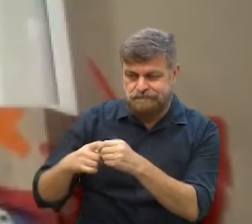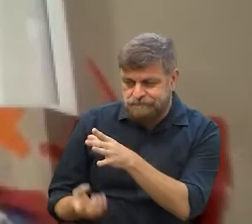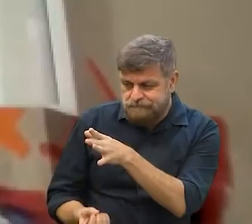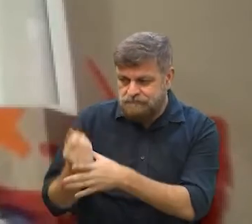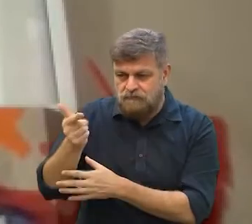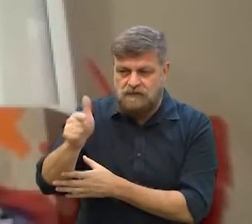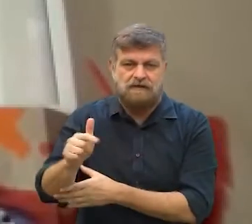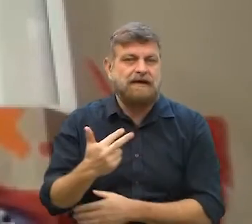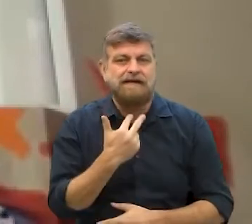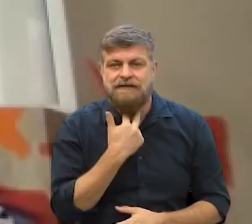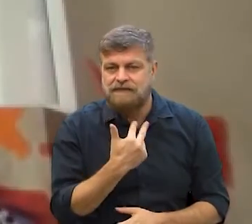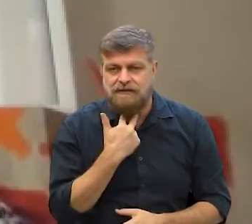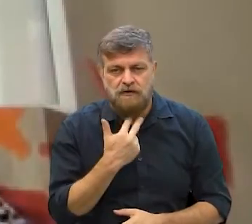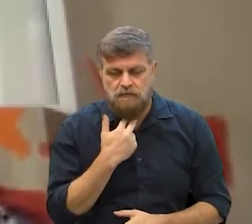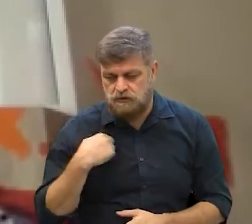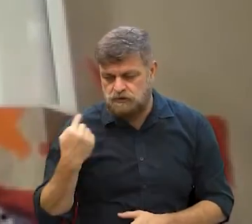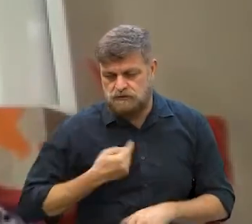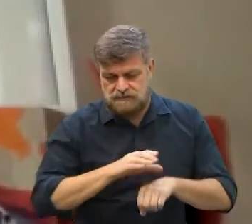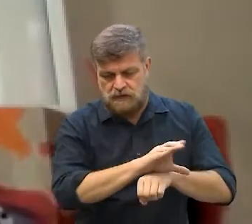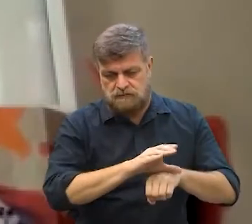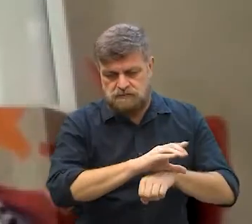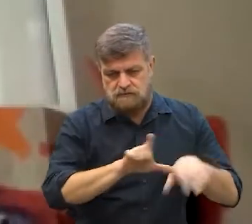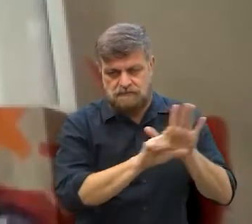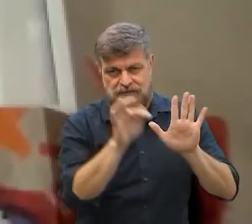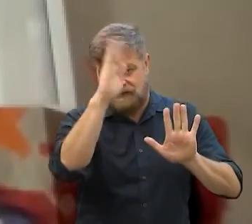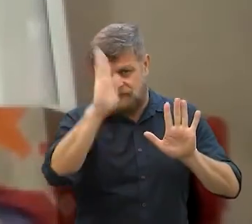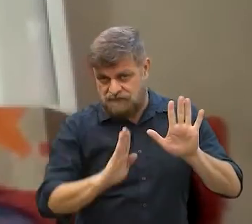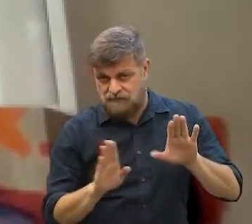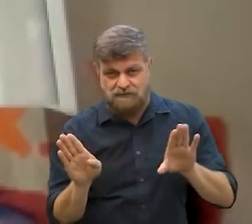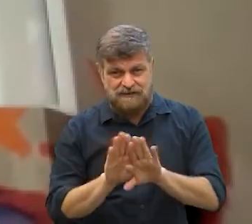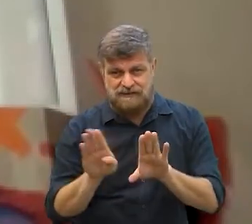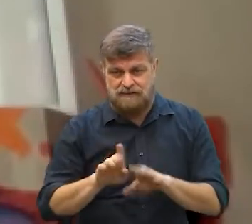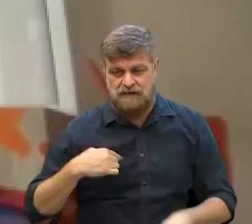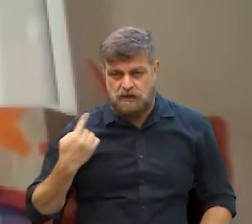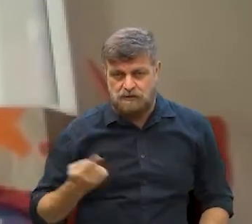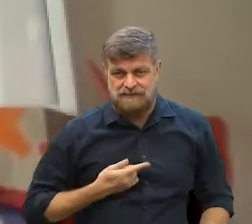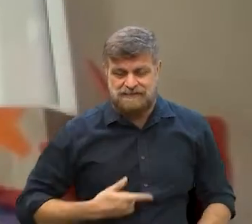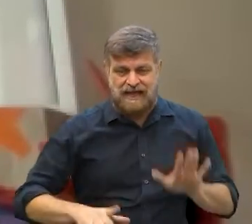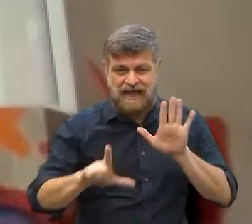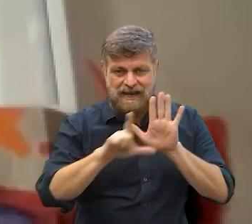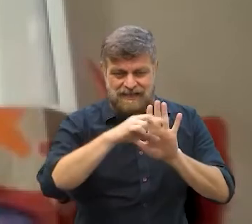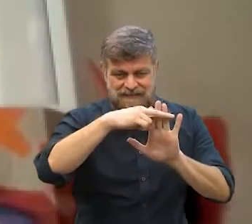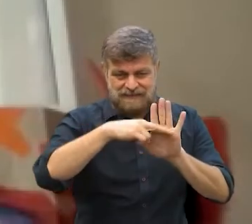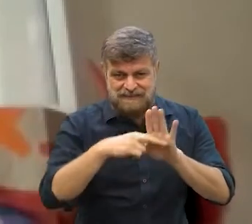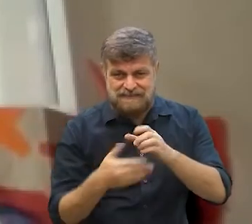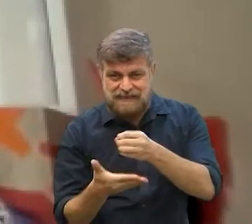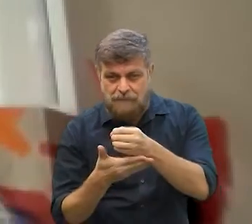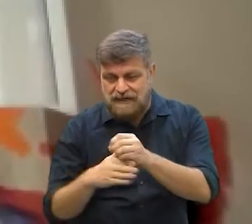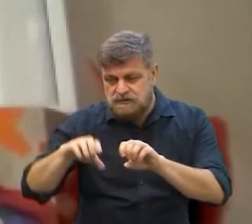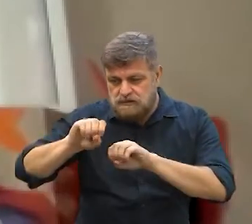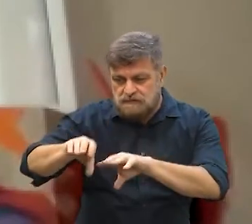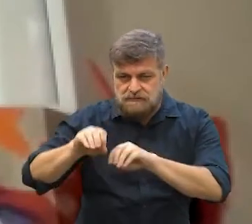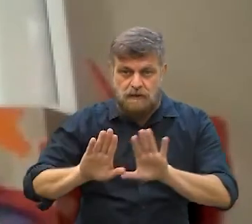é permitido nem pela nossa Constituição e nem pela nossa Lei de Diretrizes e Bases. Mas